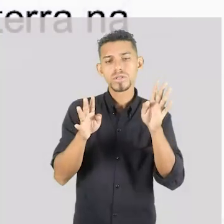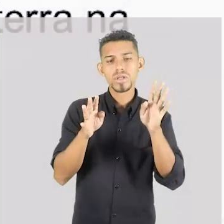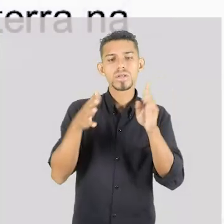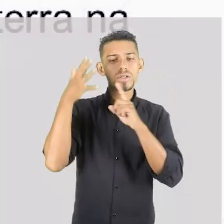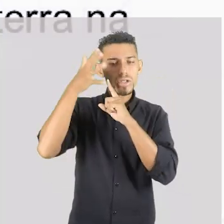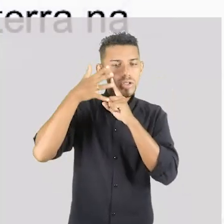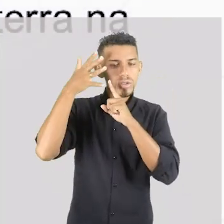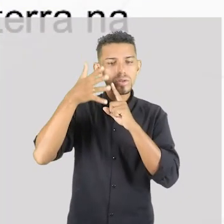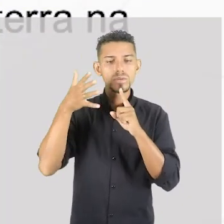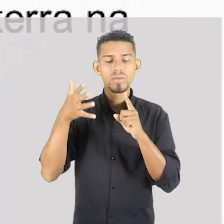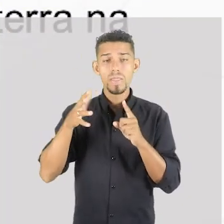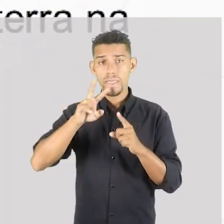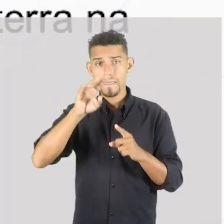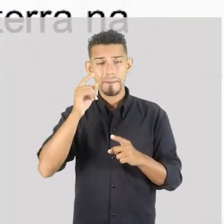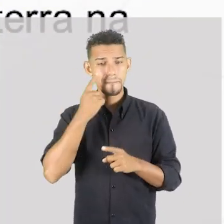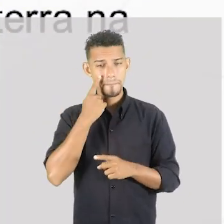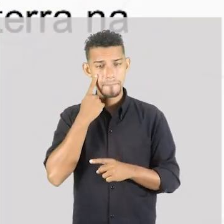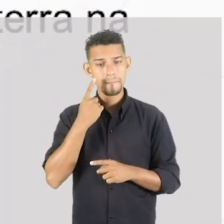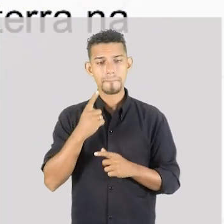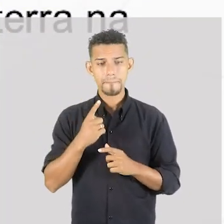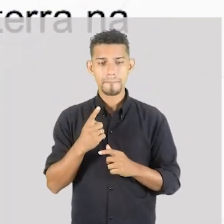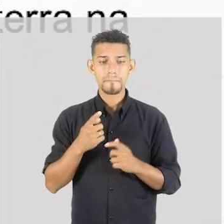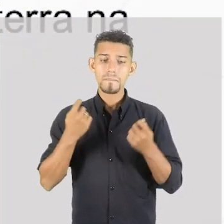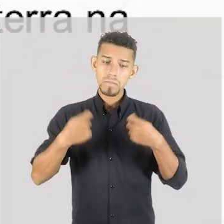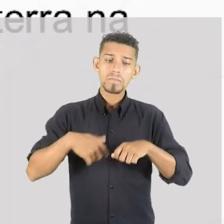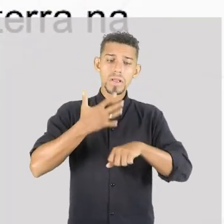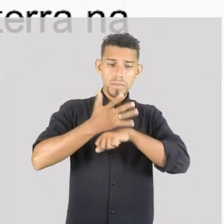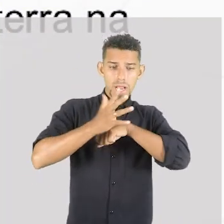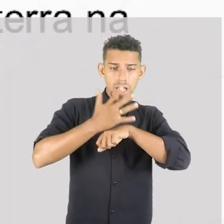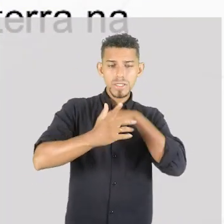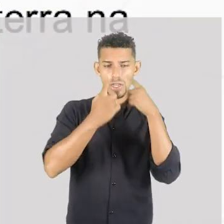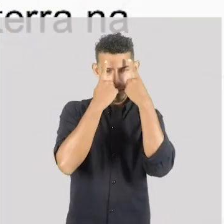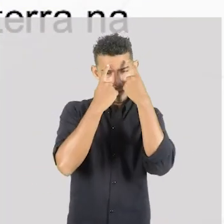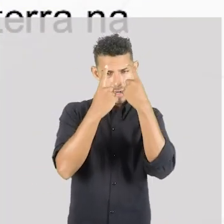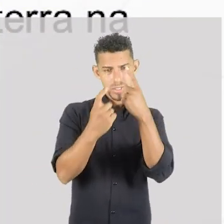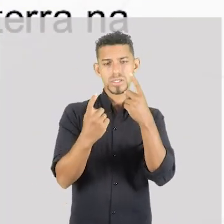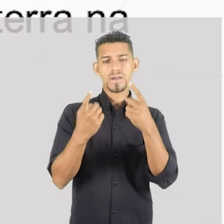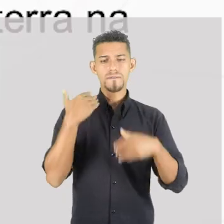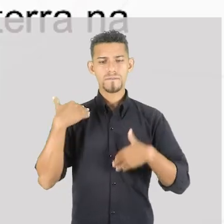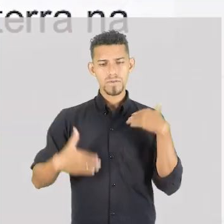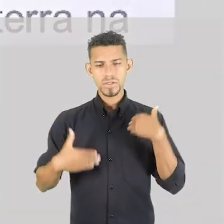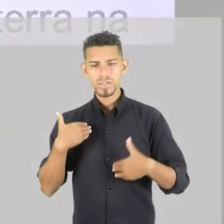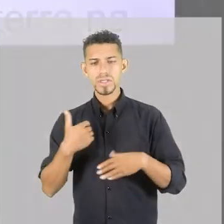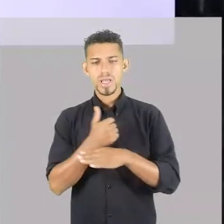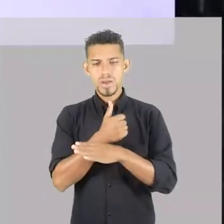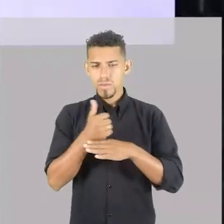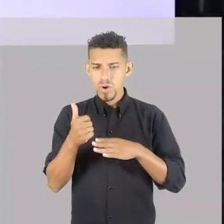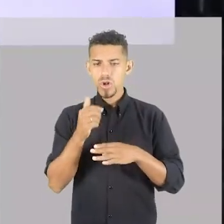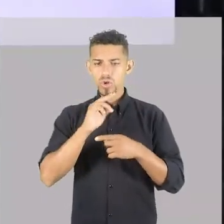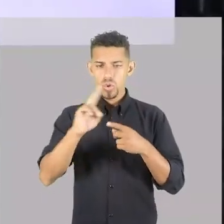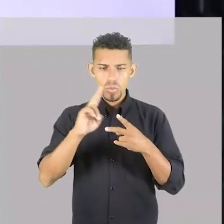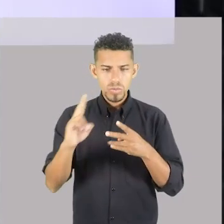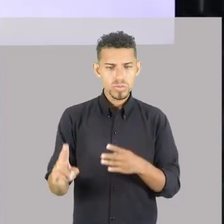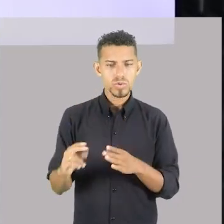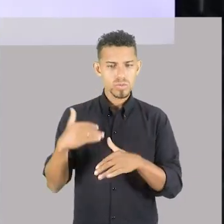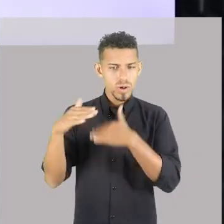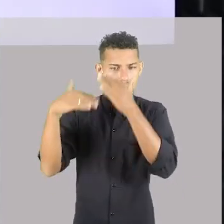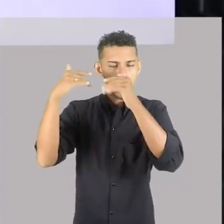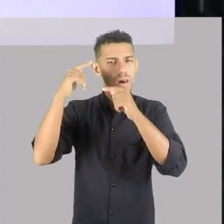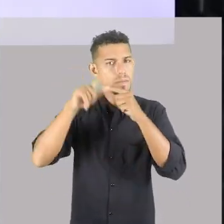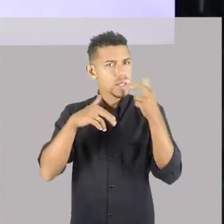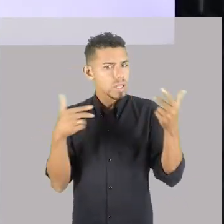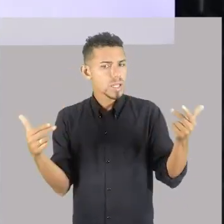discurso. Vamos já ver aqui. Sugerir práticas de violência física e moral em nome do progresso material, pelo contrário,